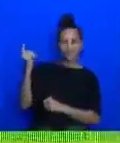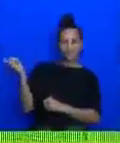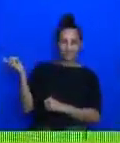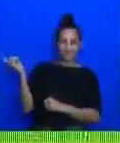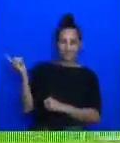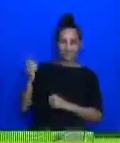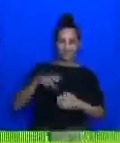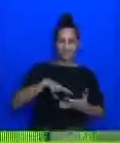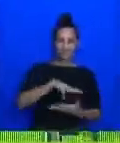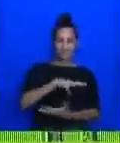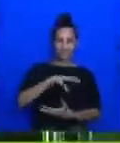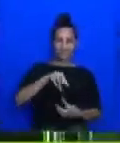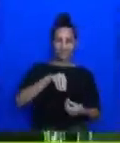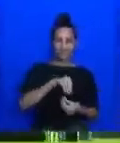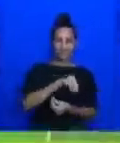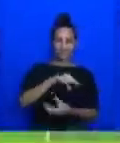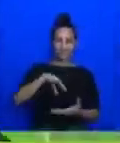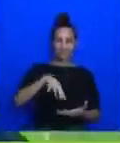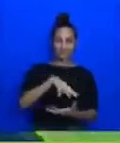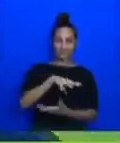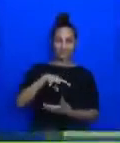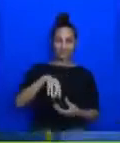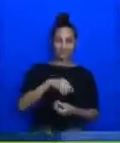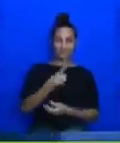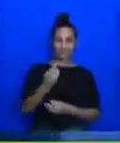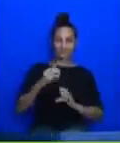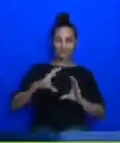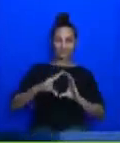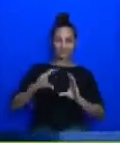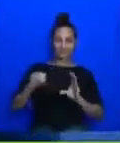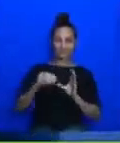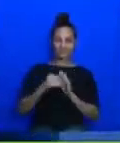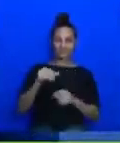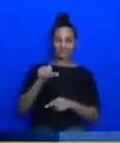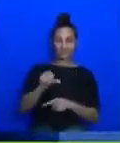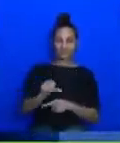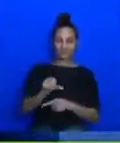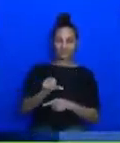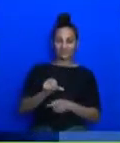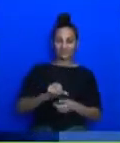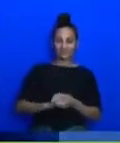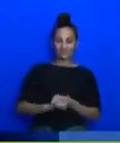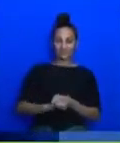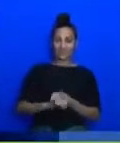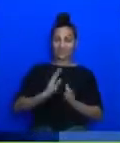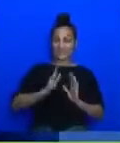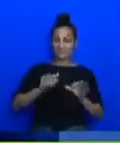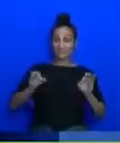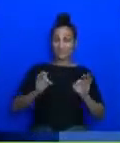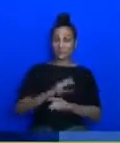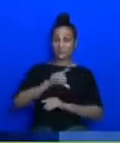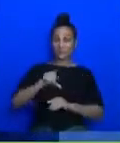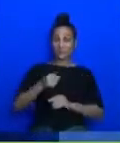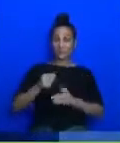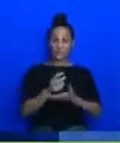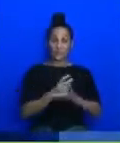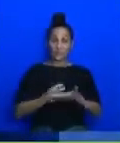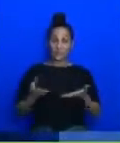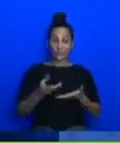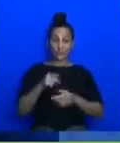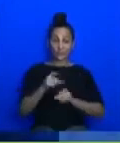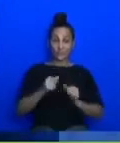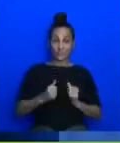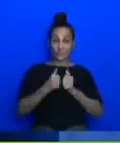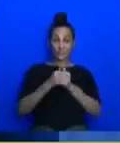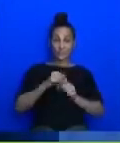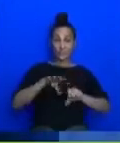valendo. Globo recarregado, embaralhando 10 bolas numeradas de 0 a 9. Já foi realizado o sorteio da quina. Agora